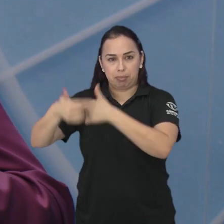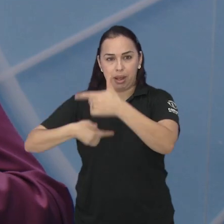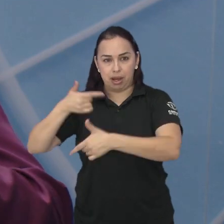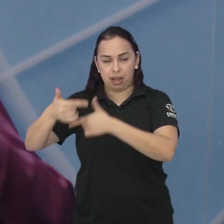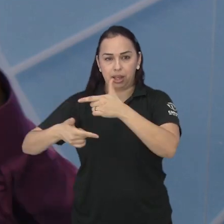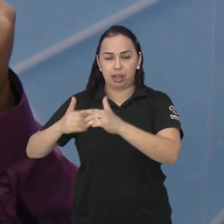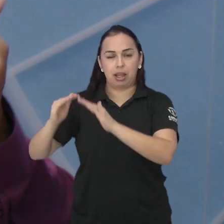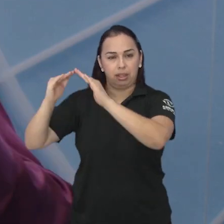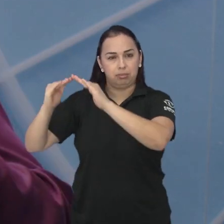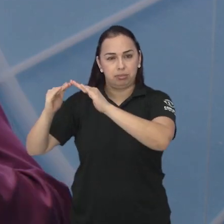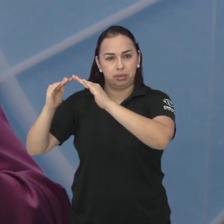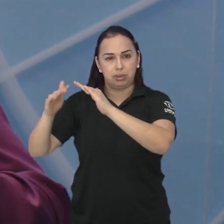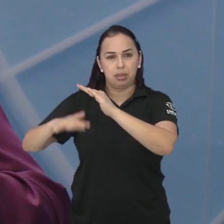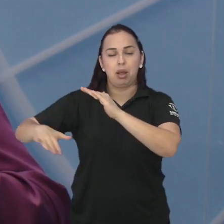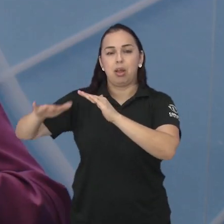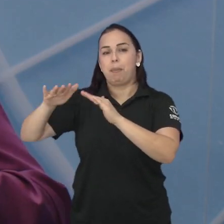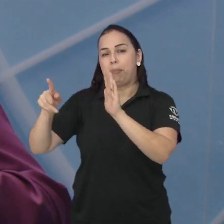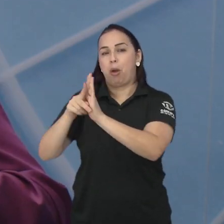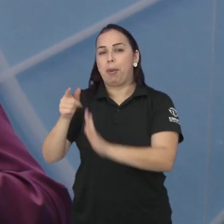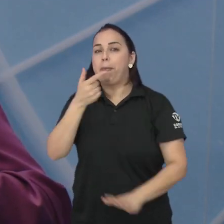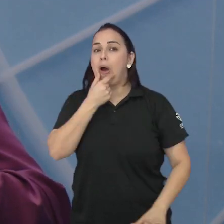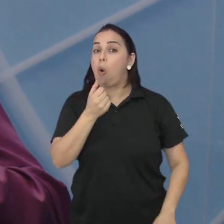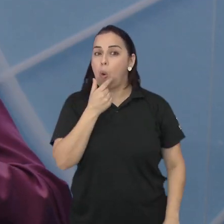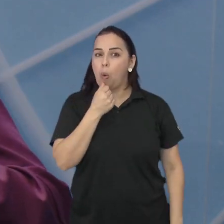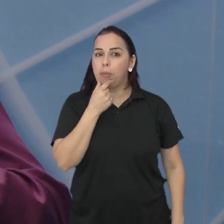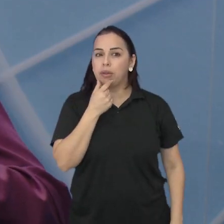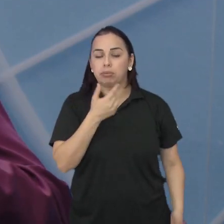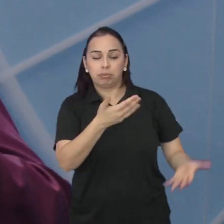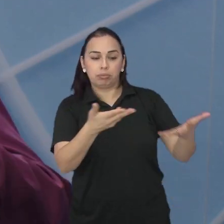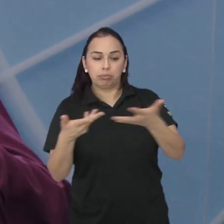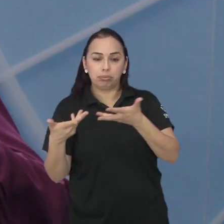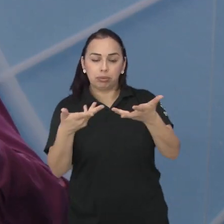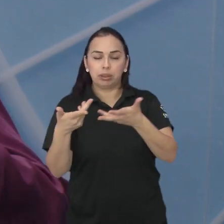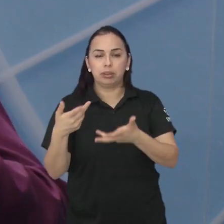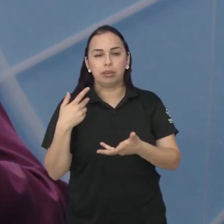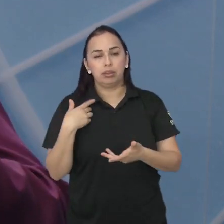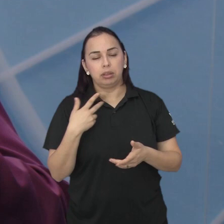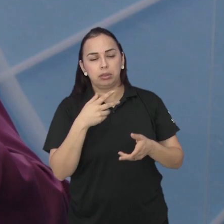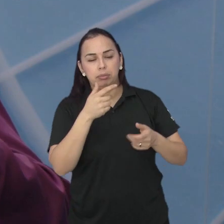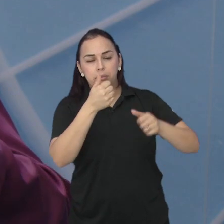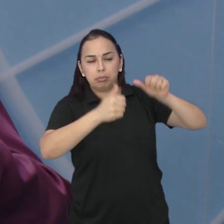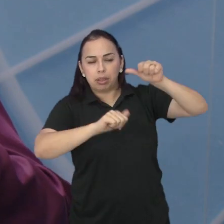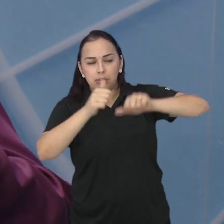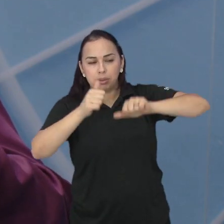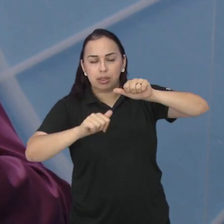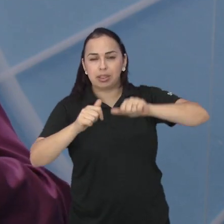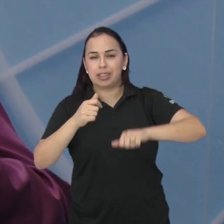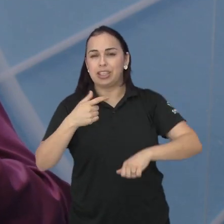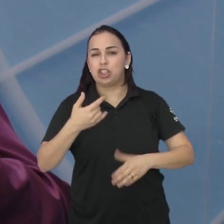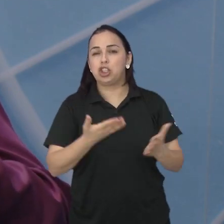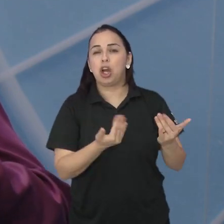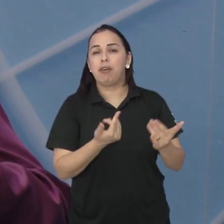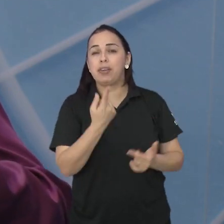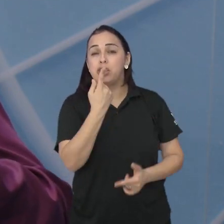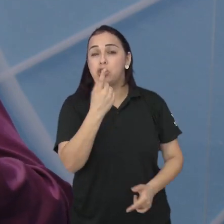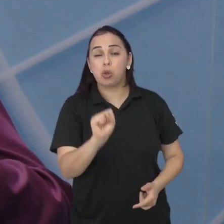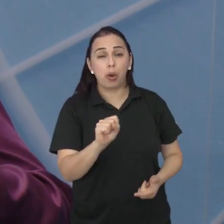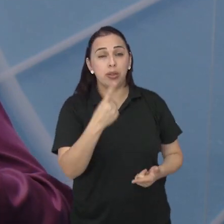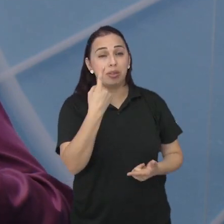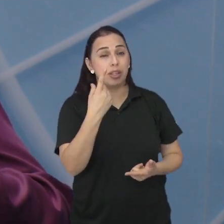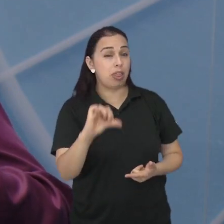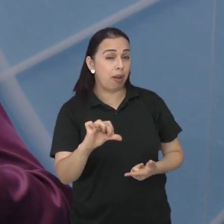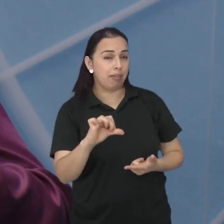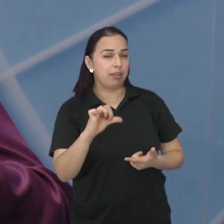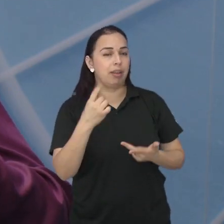aqui de São José, né, masculino. A gente começava a analisar que muitos jovens, 18, 19,